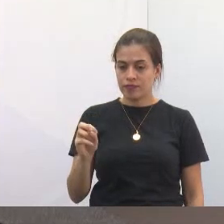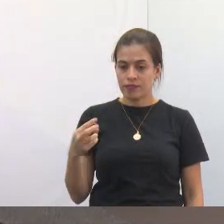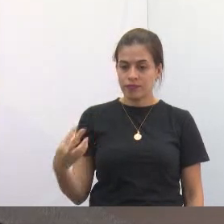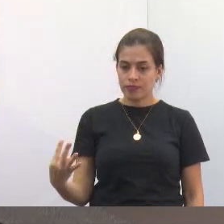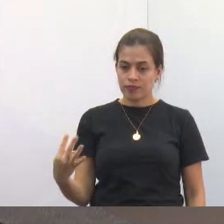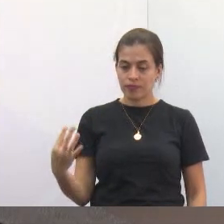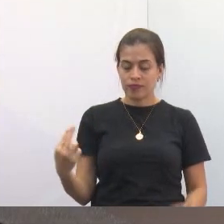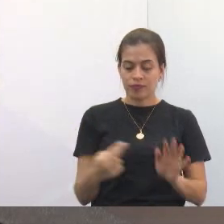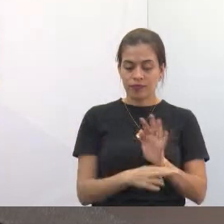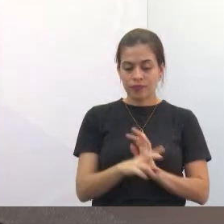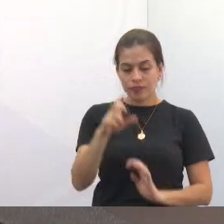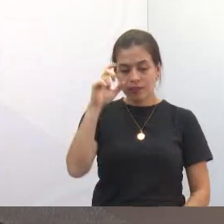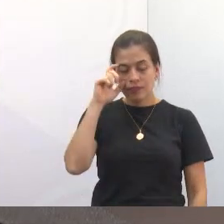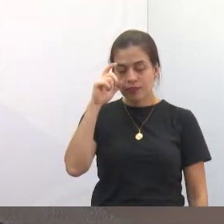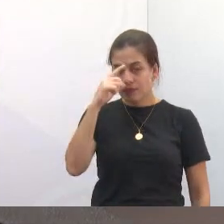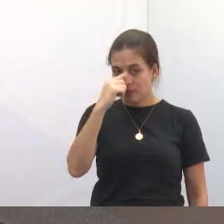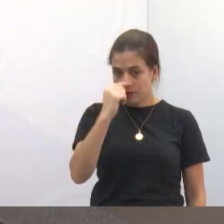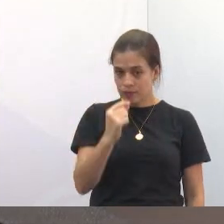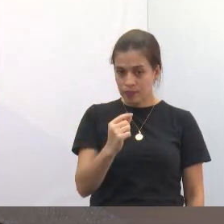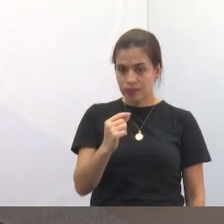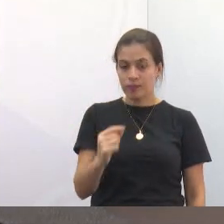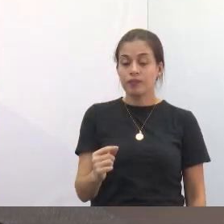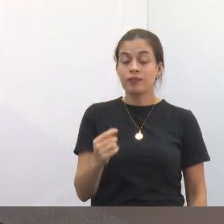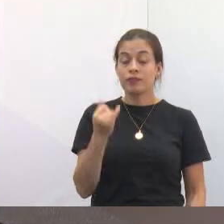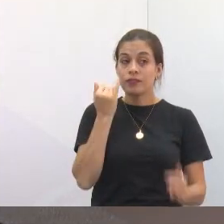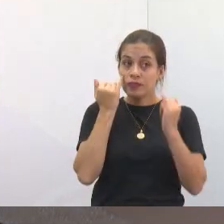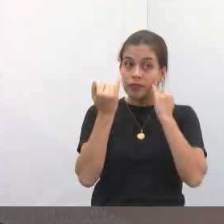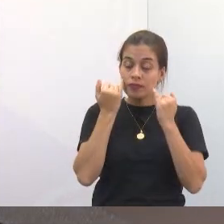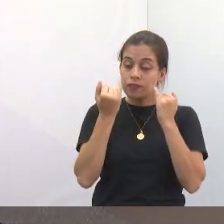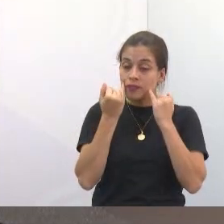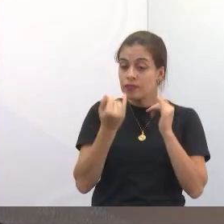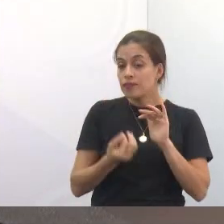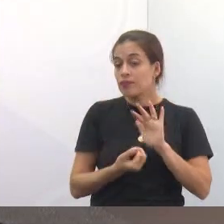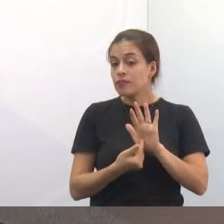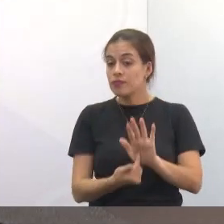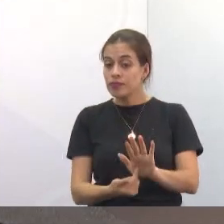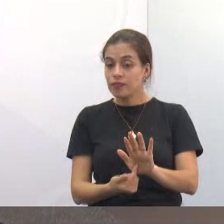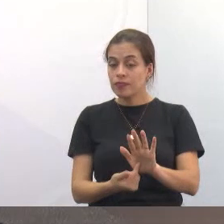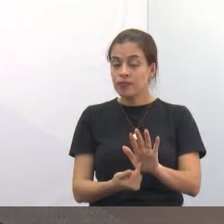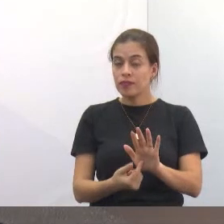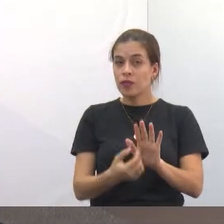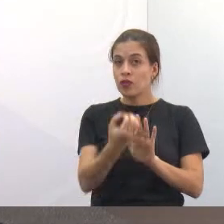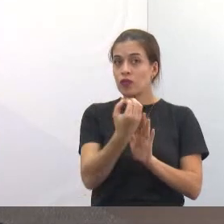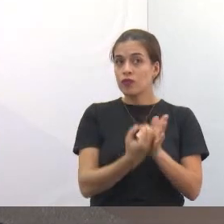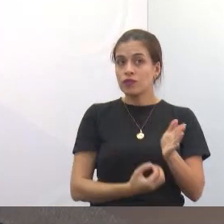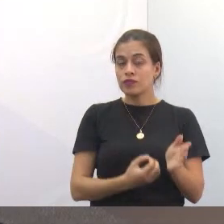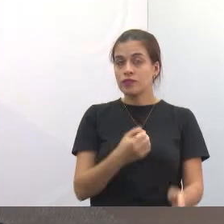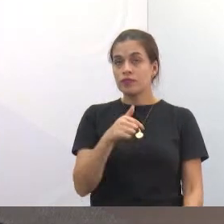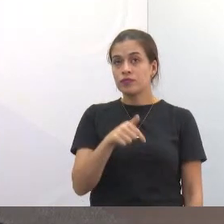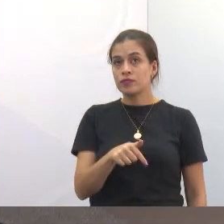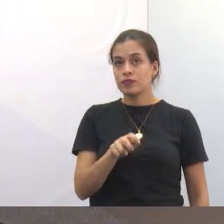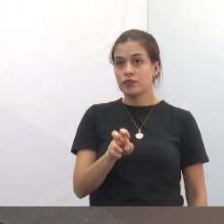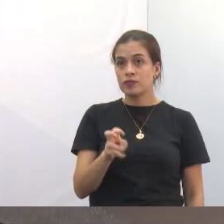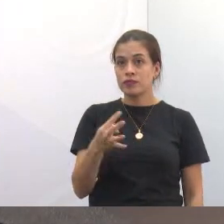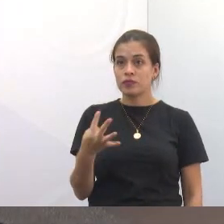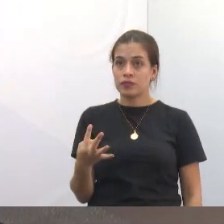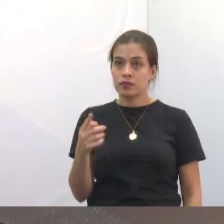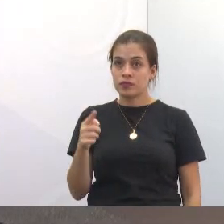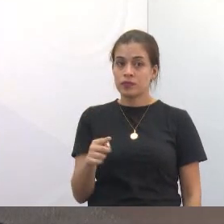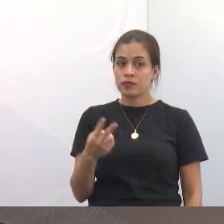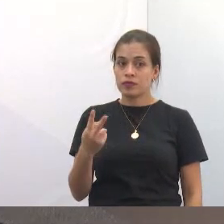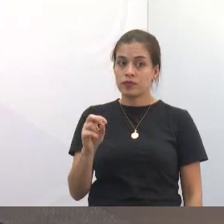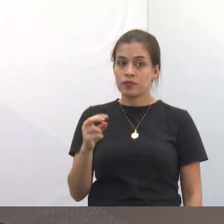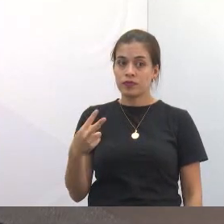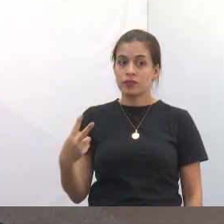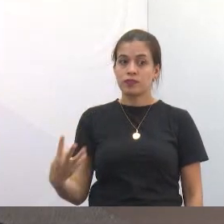vereador Abner Rosa, venho prestar as seguintes informações. Segue o ofício 754/2024, a presidência do